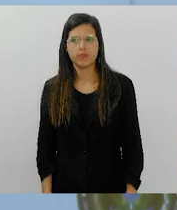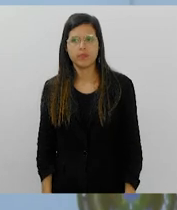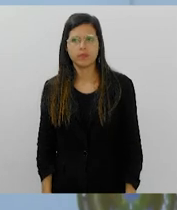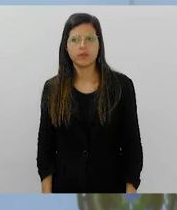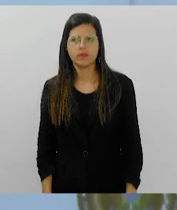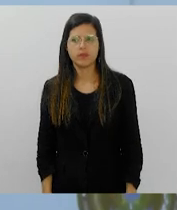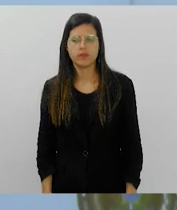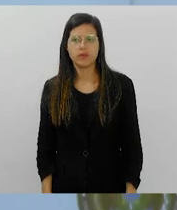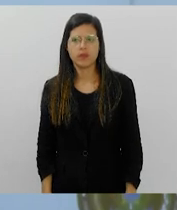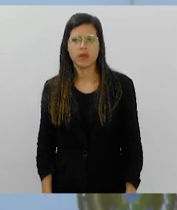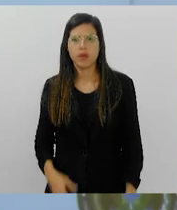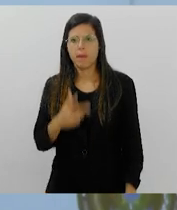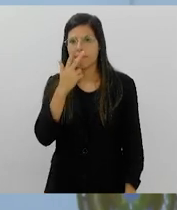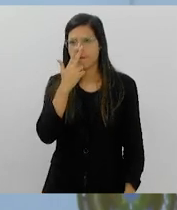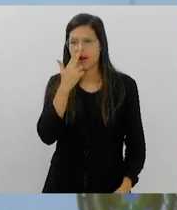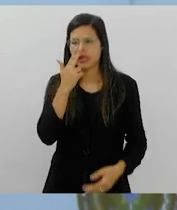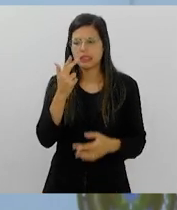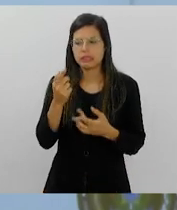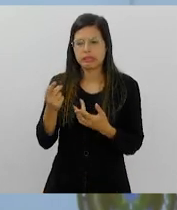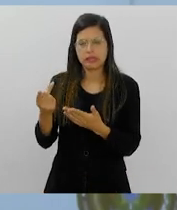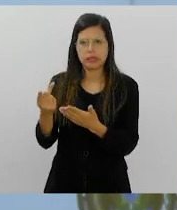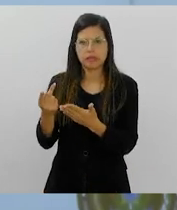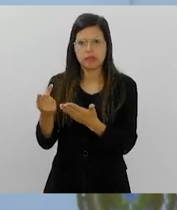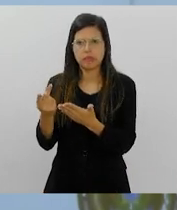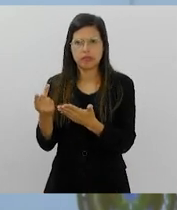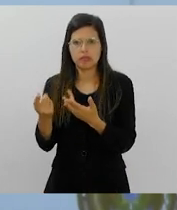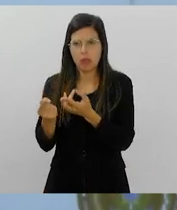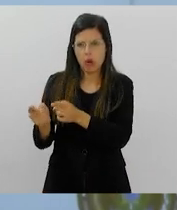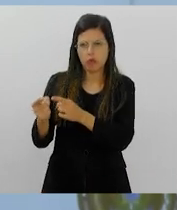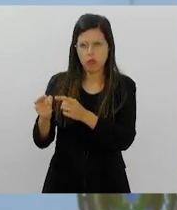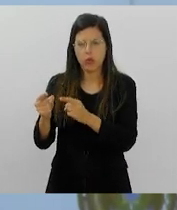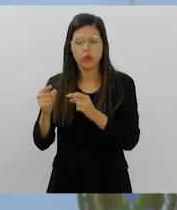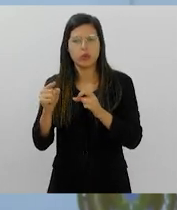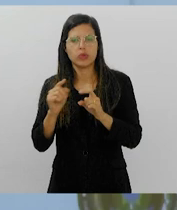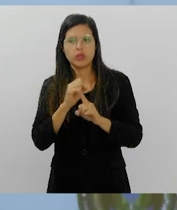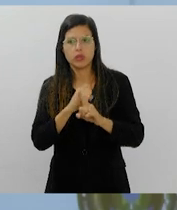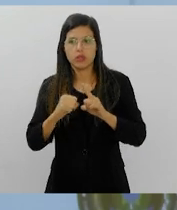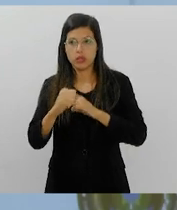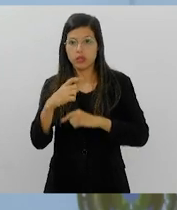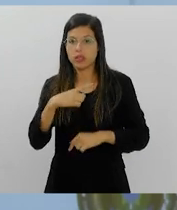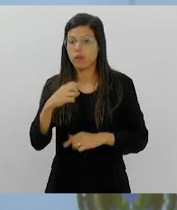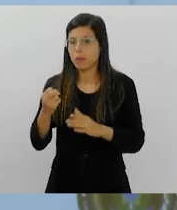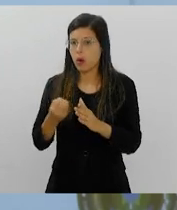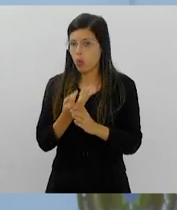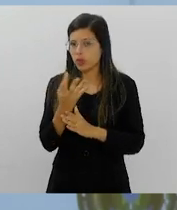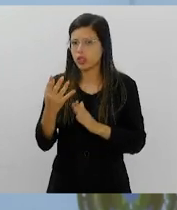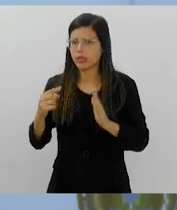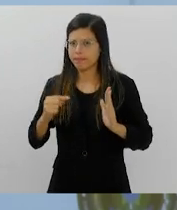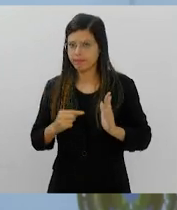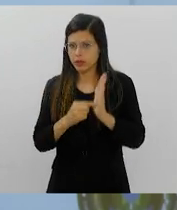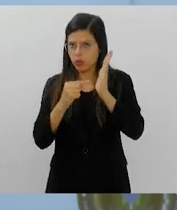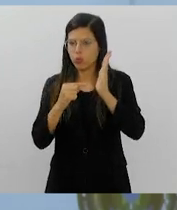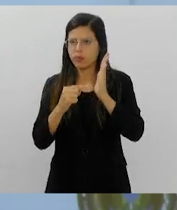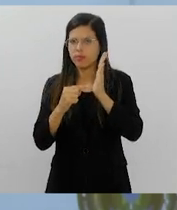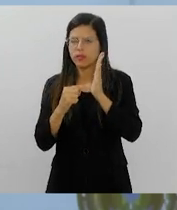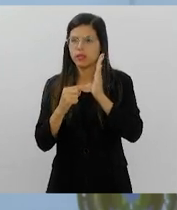ele provocou na sociedade, a gente teve um número significativo de denúncias. E